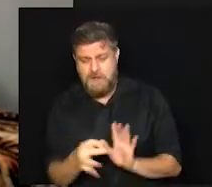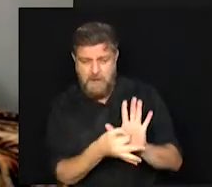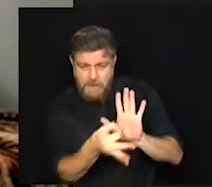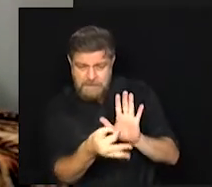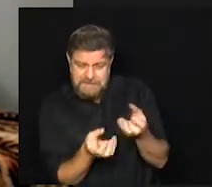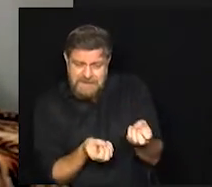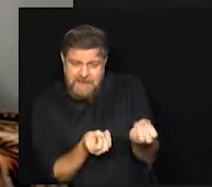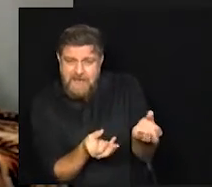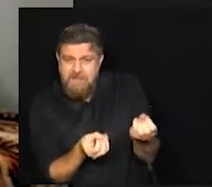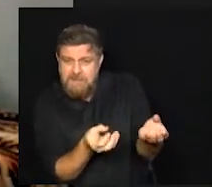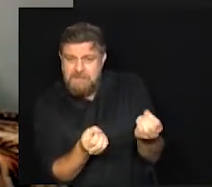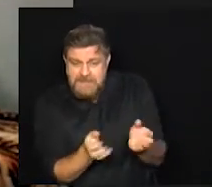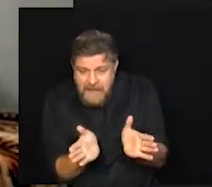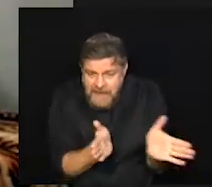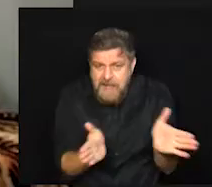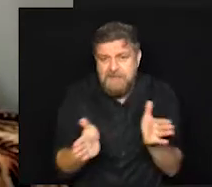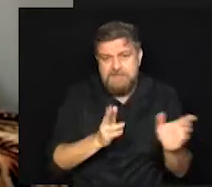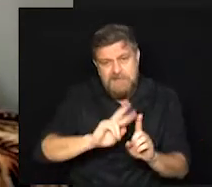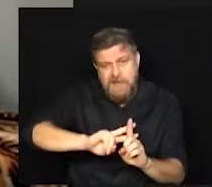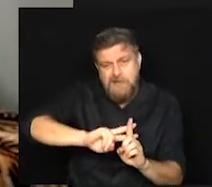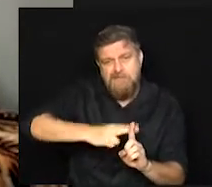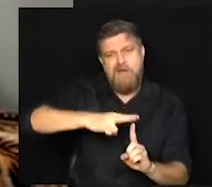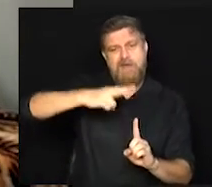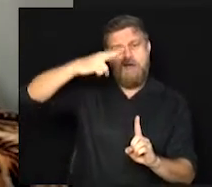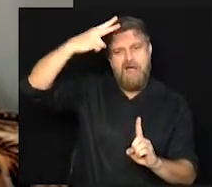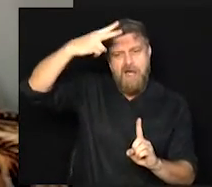informação e mais acessibilidade.